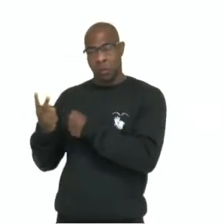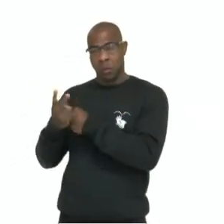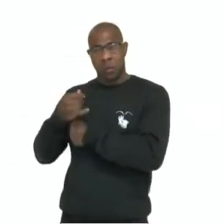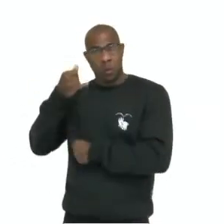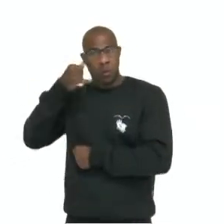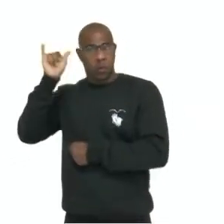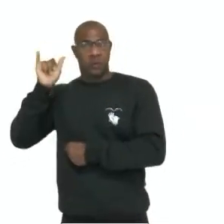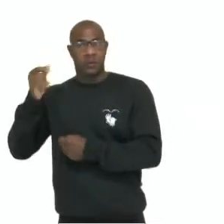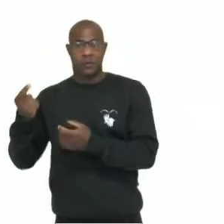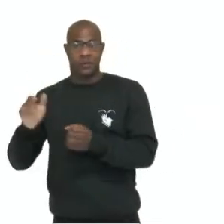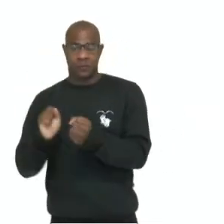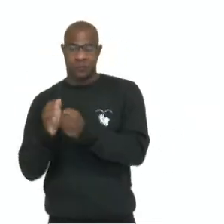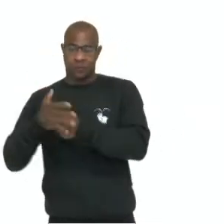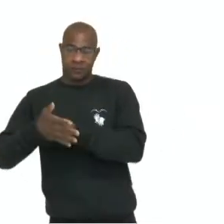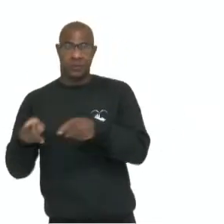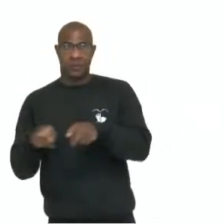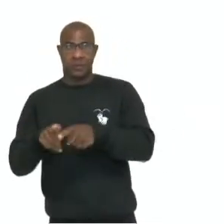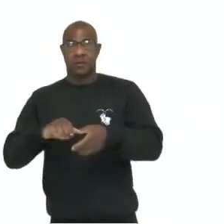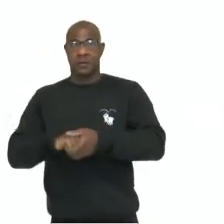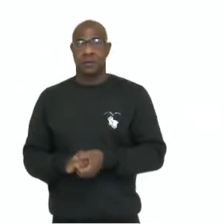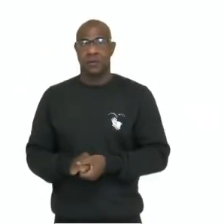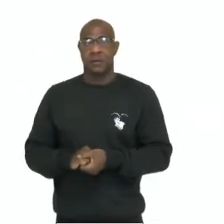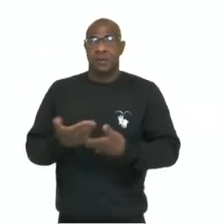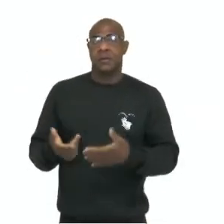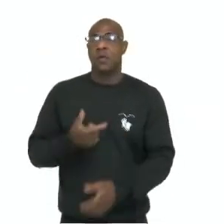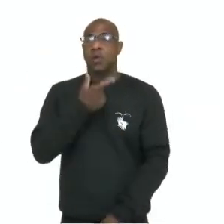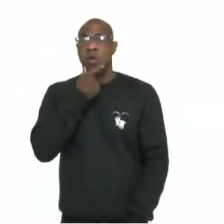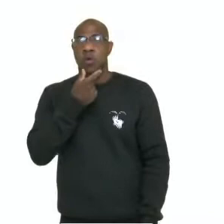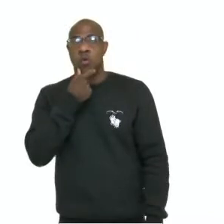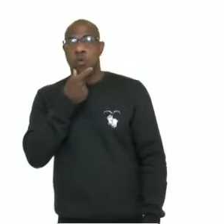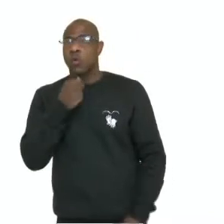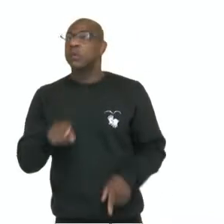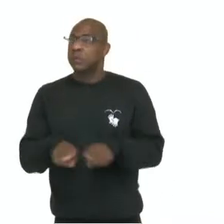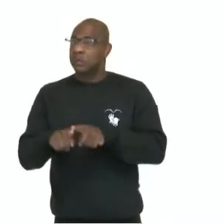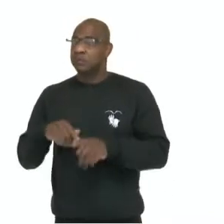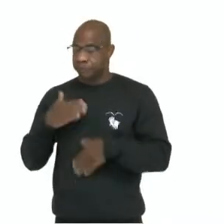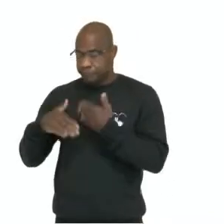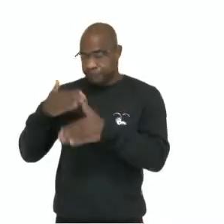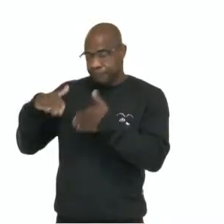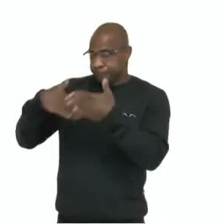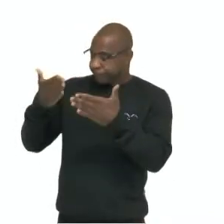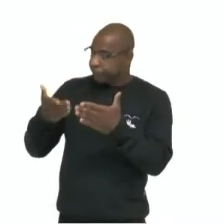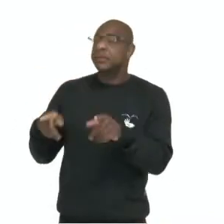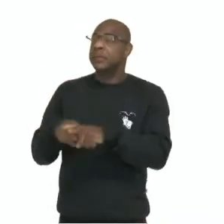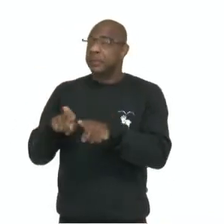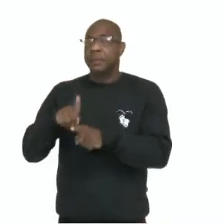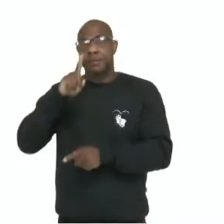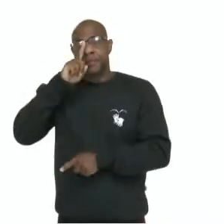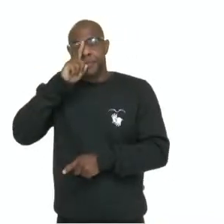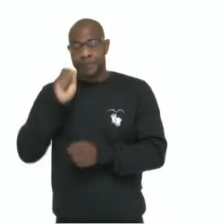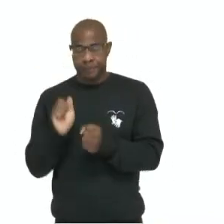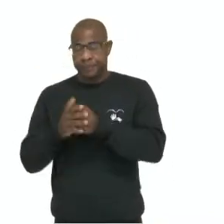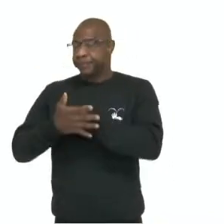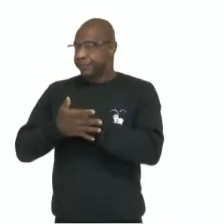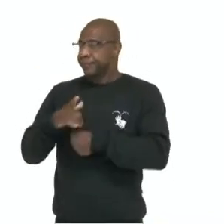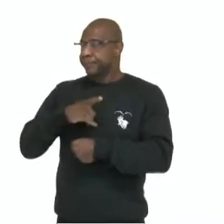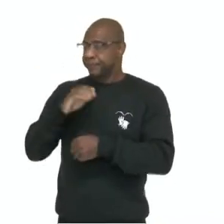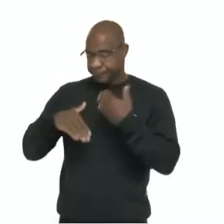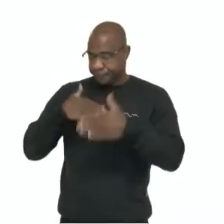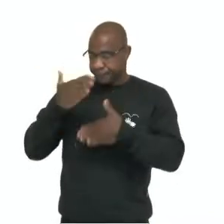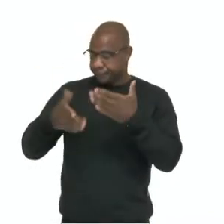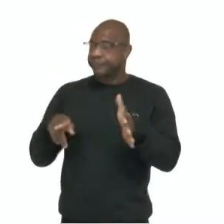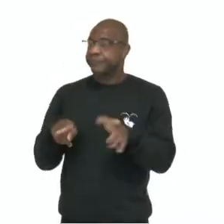Estudos apontam que homens são mais propensos a desenvolver quadros graves de Covid. Pesquisadores de São